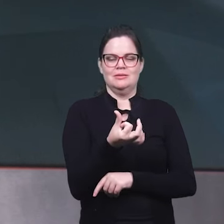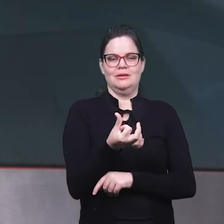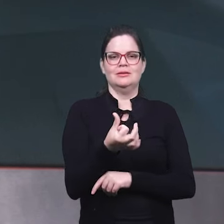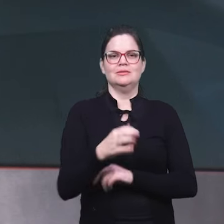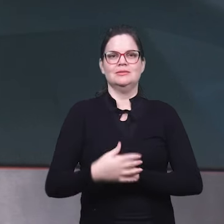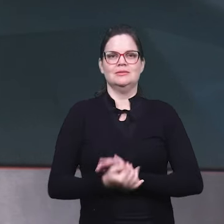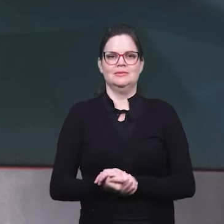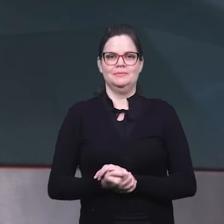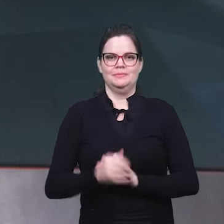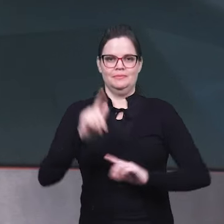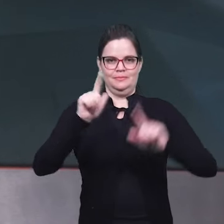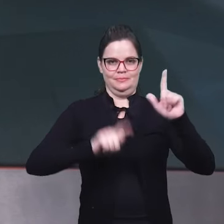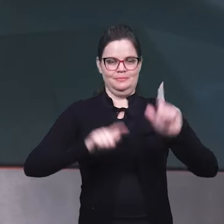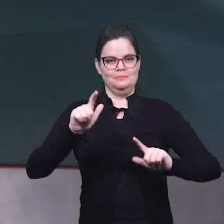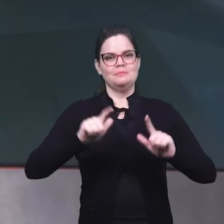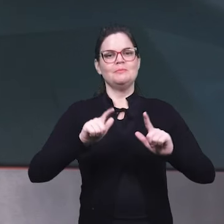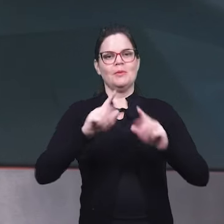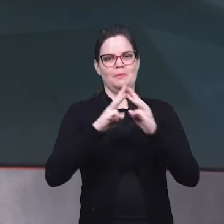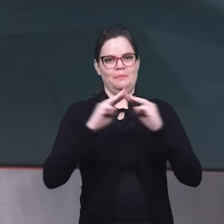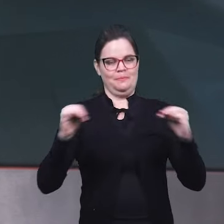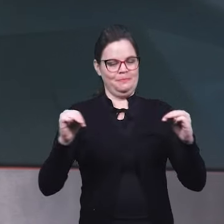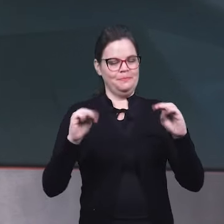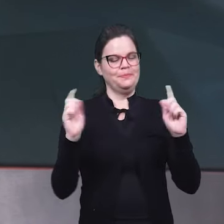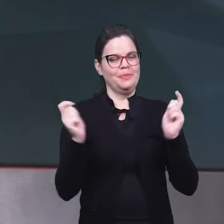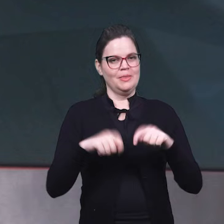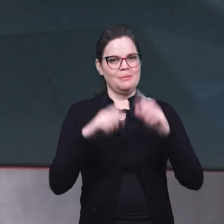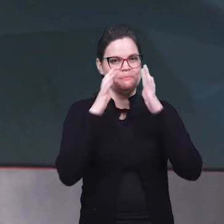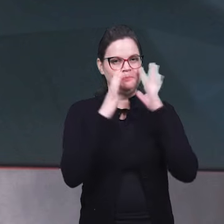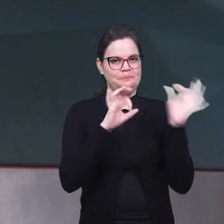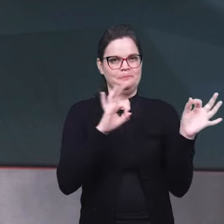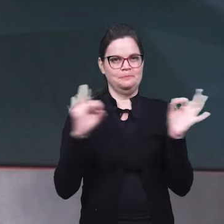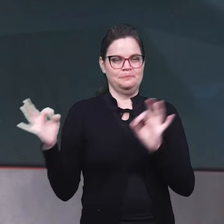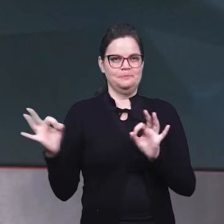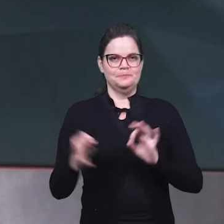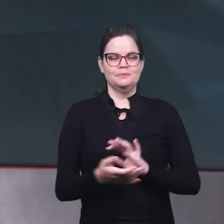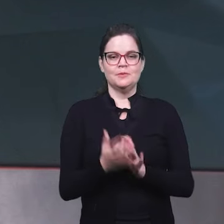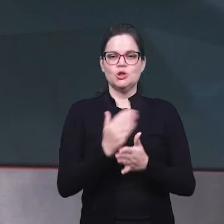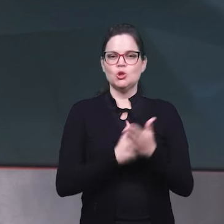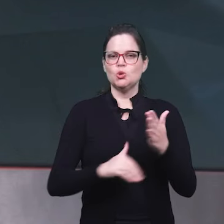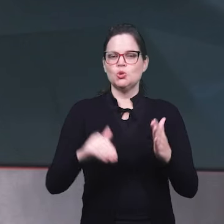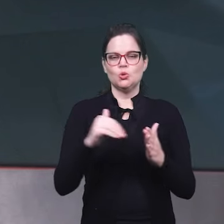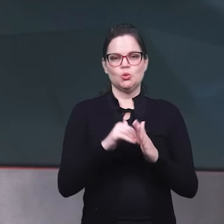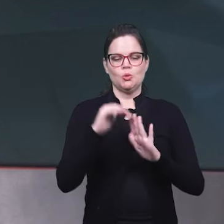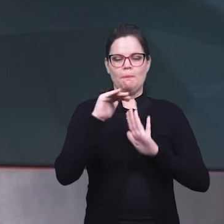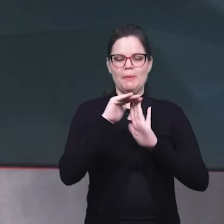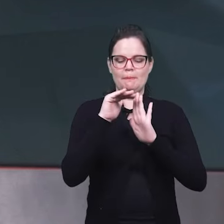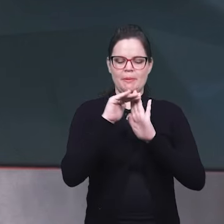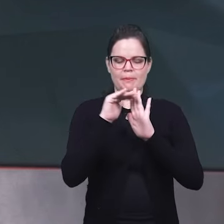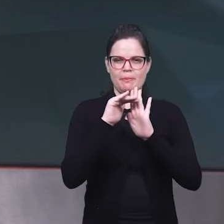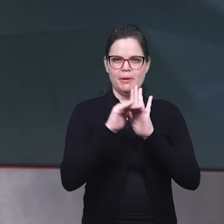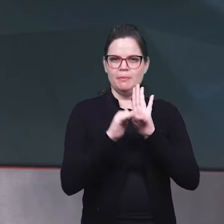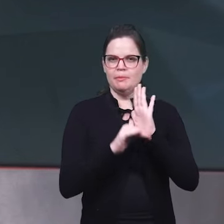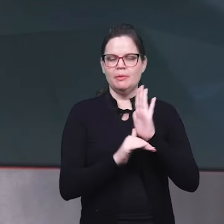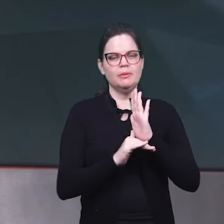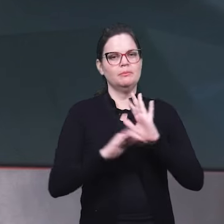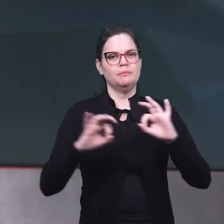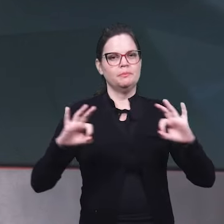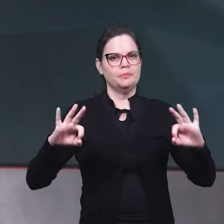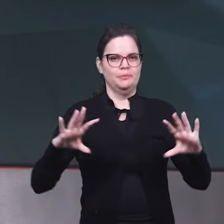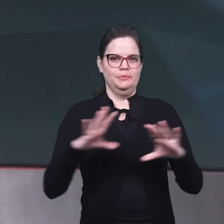a nova parabólica. E toda a nossa programação, ela fica